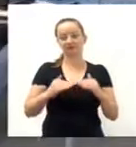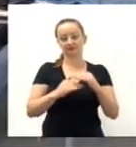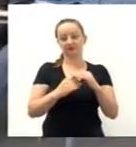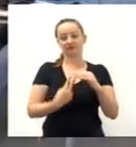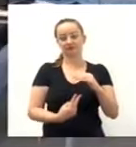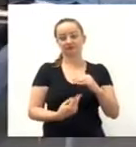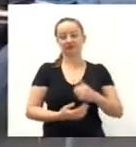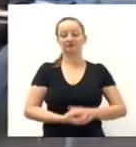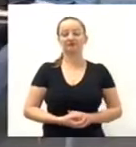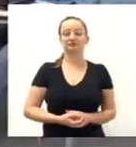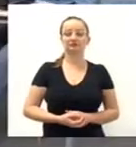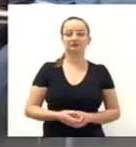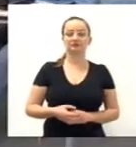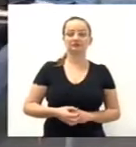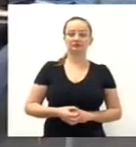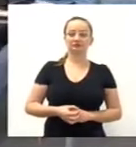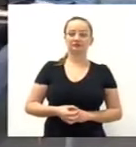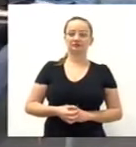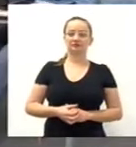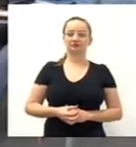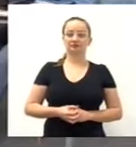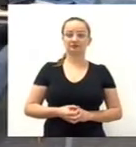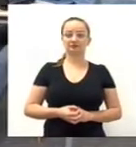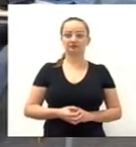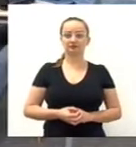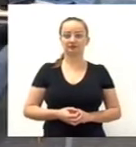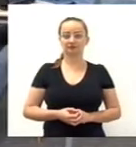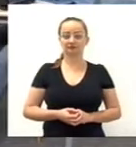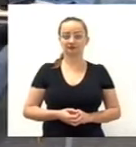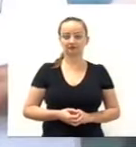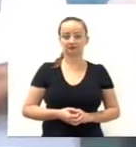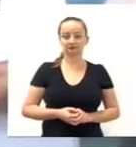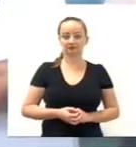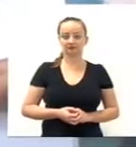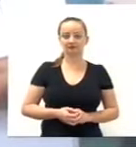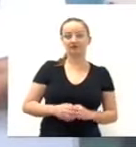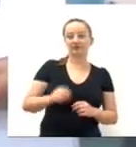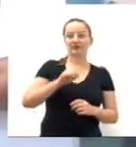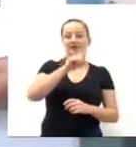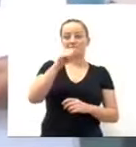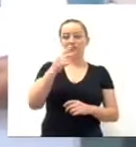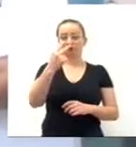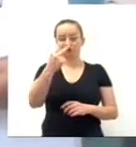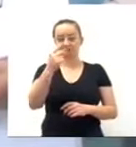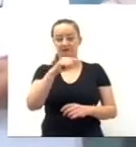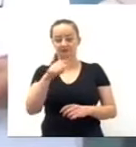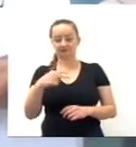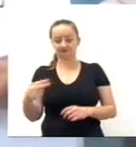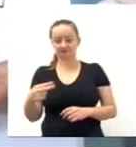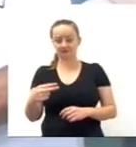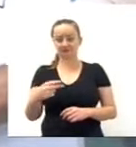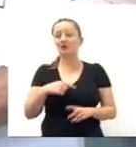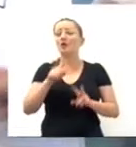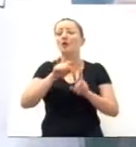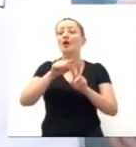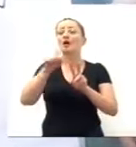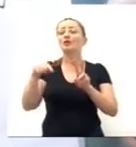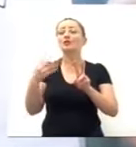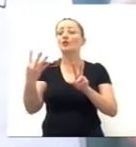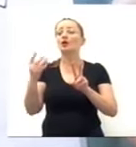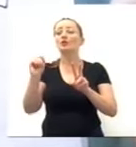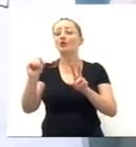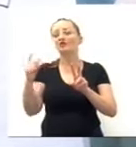2, certo? Porque, ó, uma vez raiz de 2, raiz de 2. 2 vezes 2, 4. Qual é a raiz quadrada de 4?